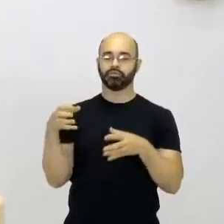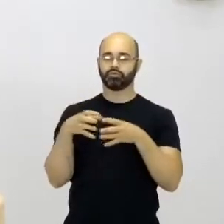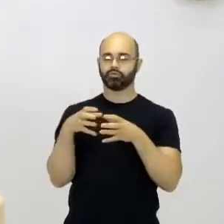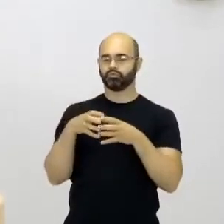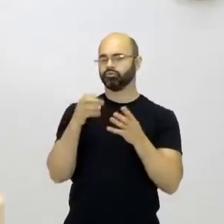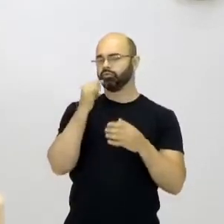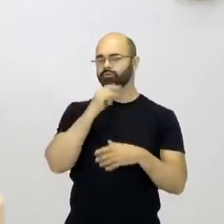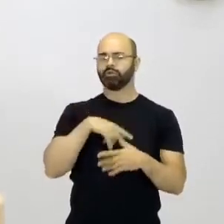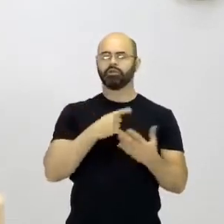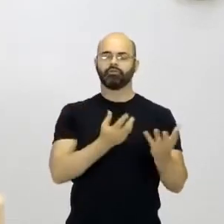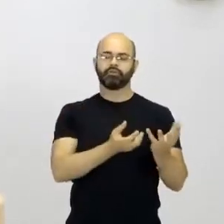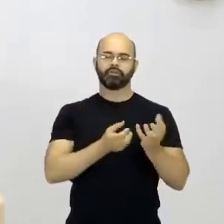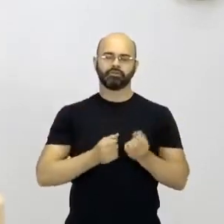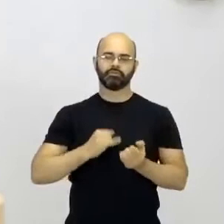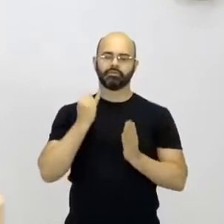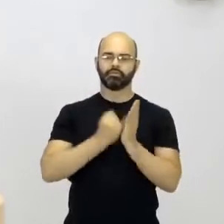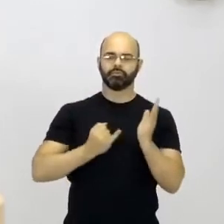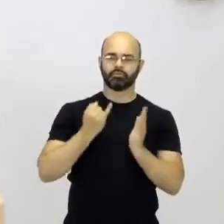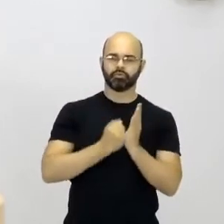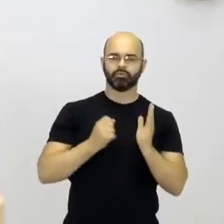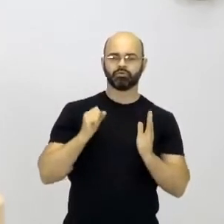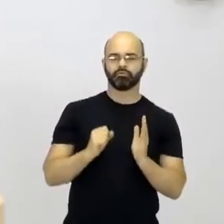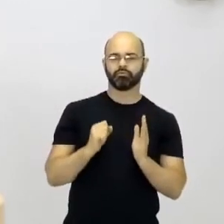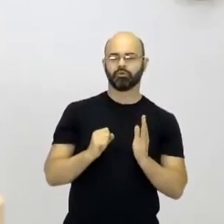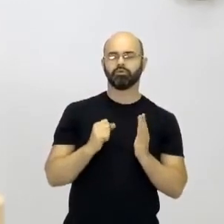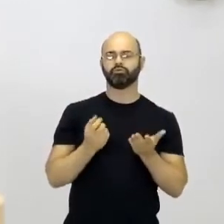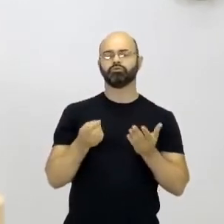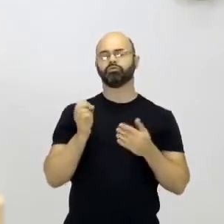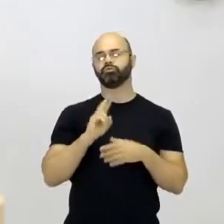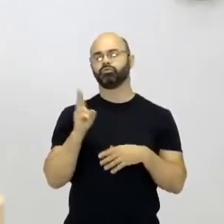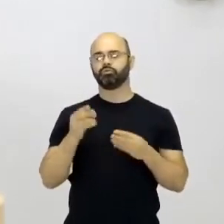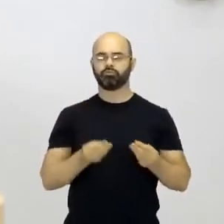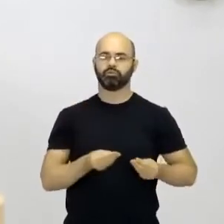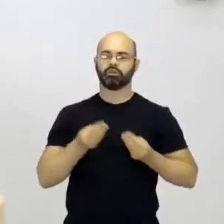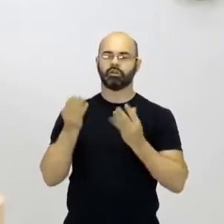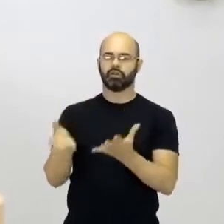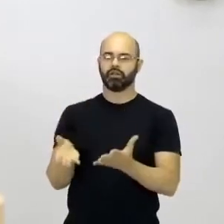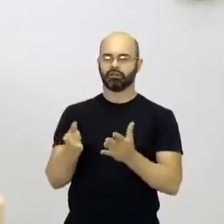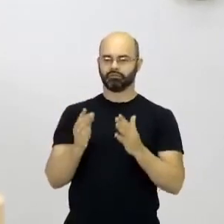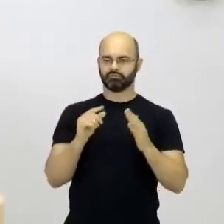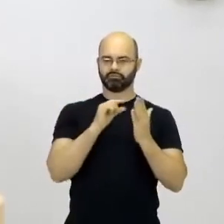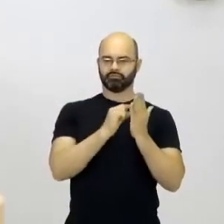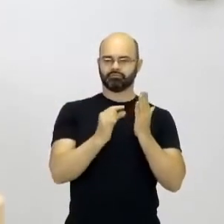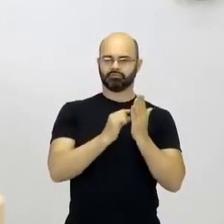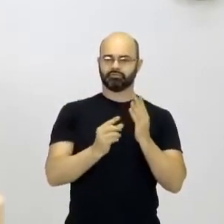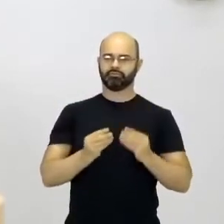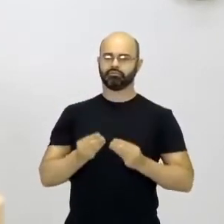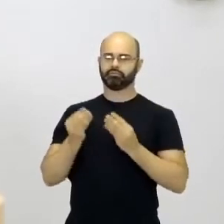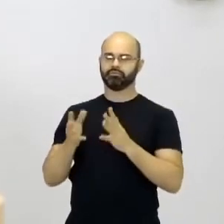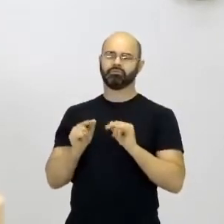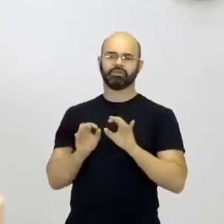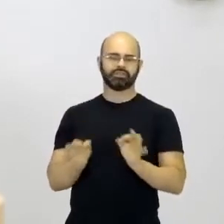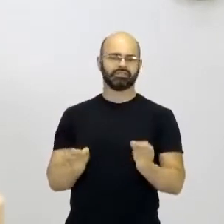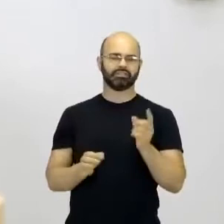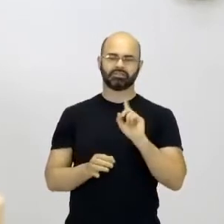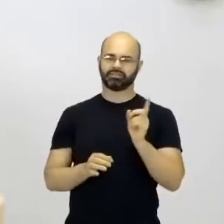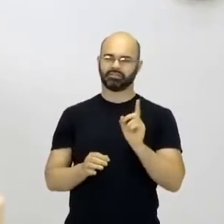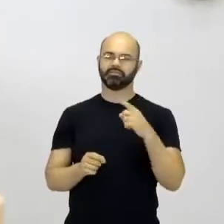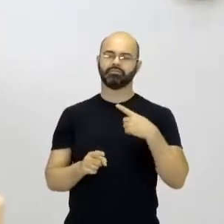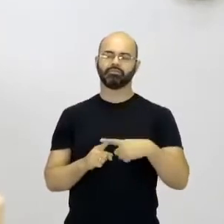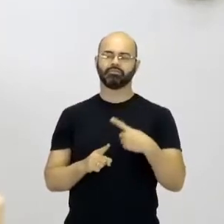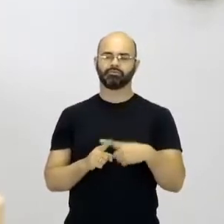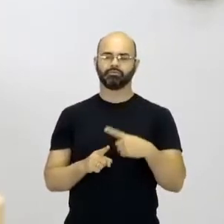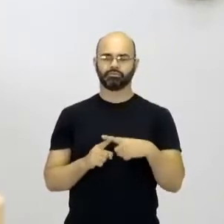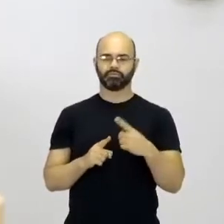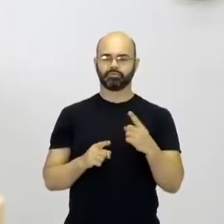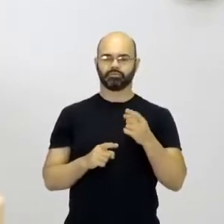cobrar impostos, doar parte das terras. Só que assim, não era tão simples ser um capitão donatário, né? Porque